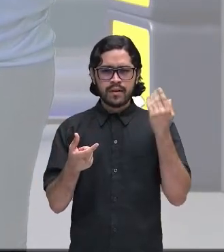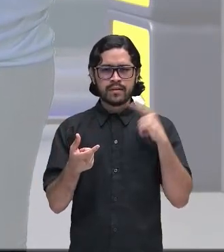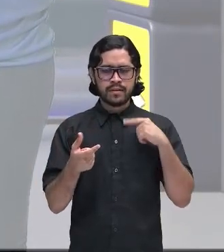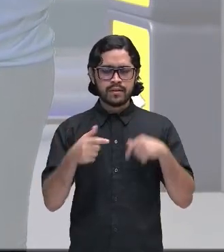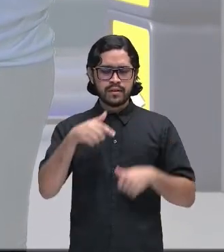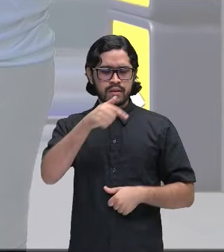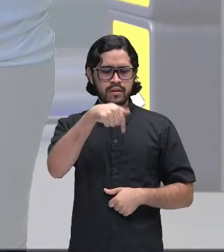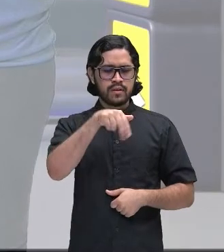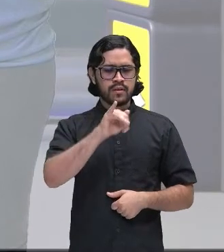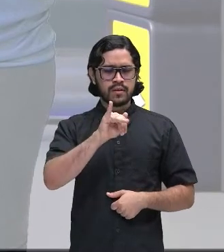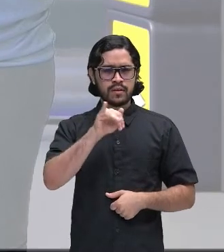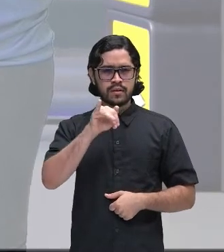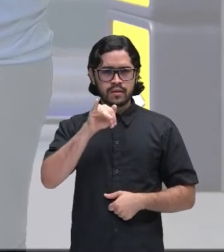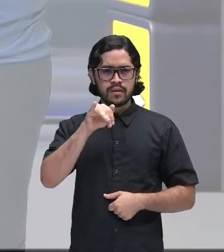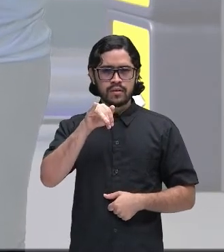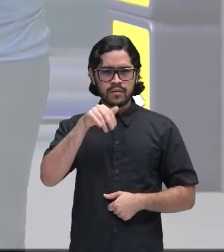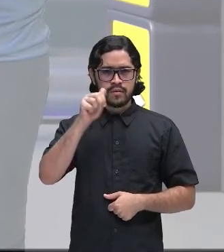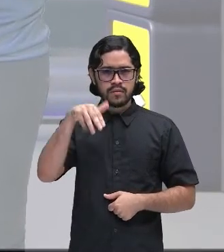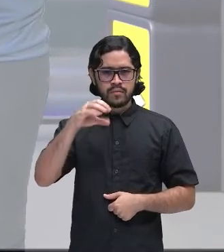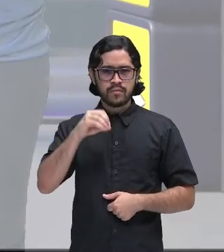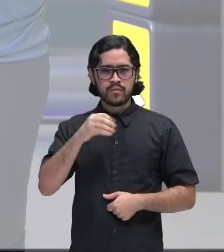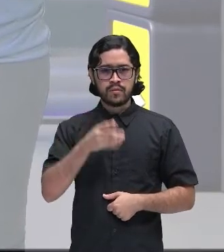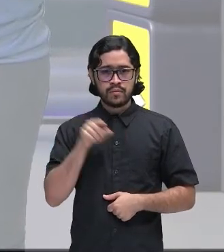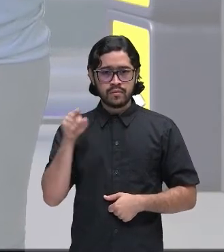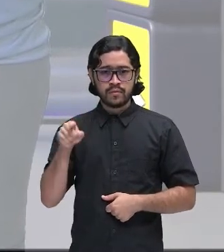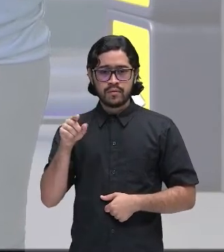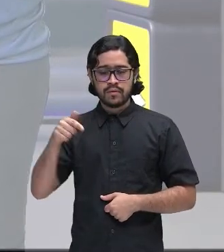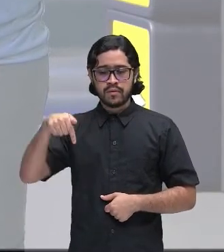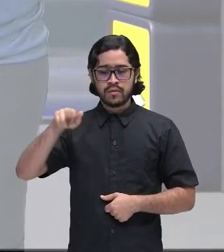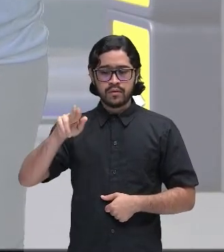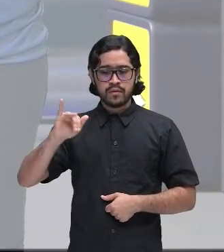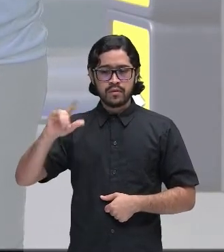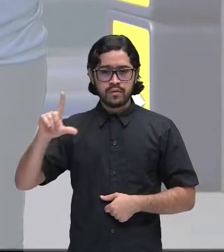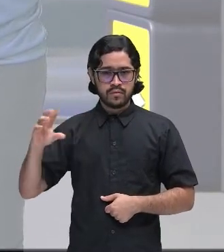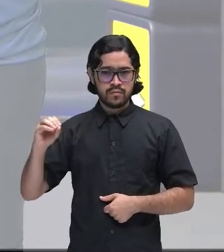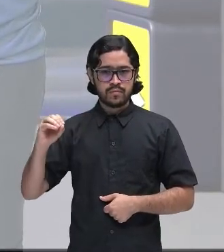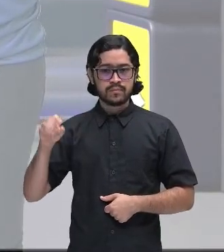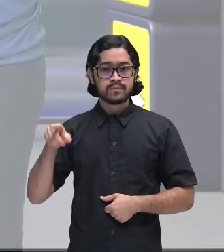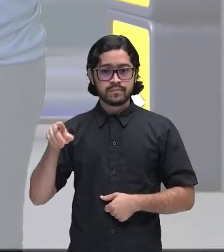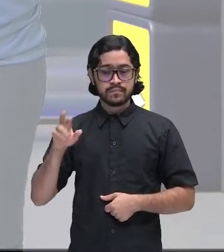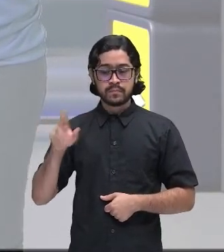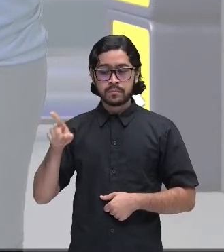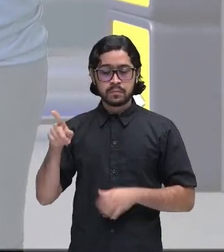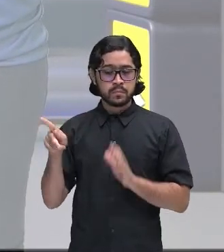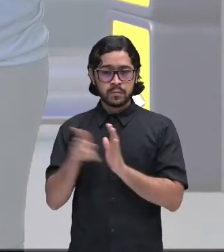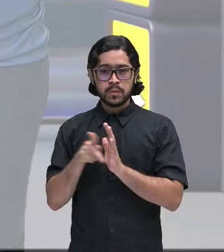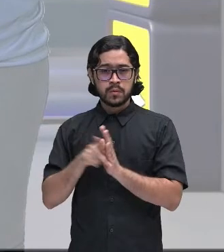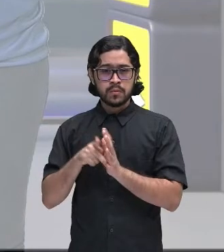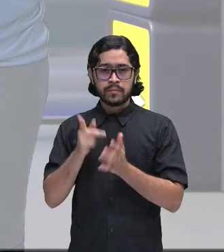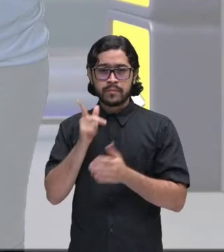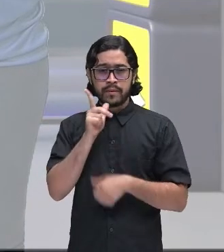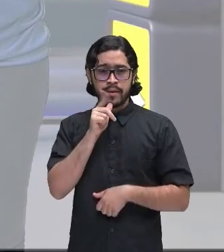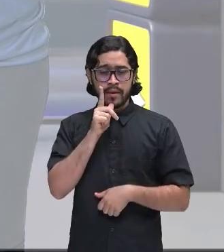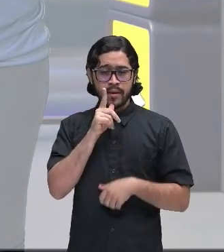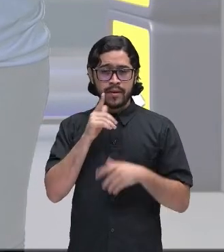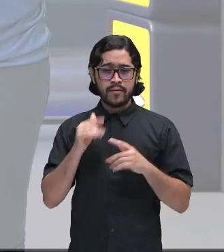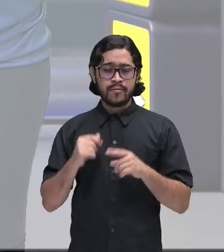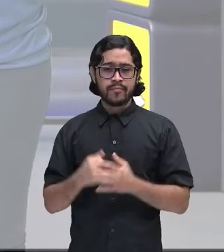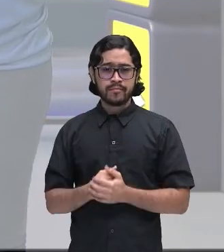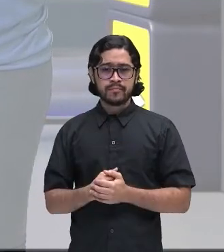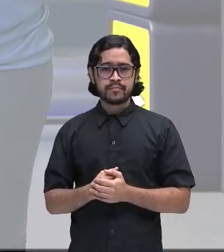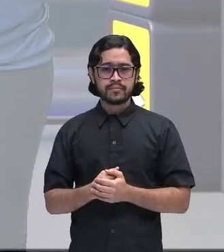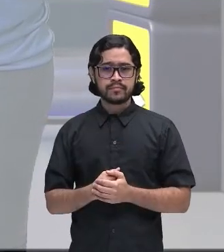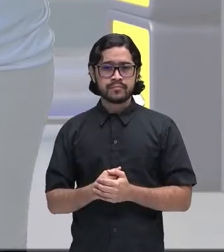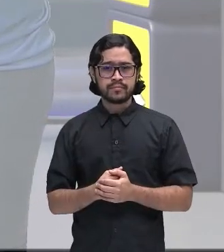aqui no intestino a gente vai formar o quilo. O quilo vai estar totalmente líquido. Por que isso? Porque ele vai